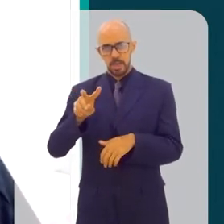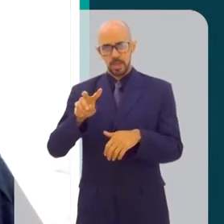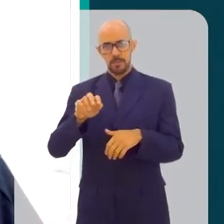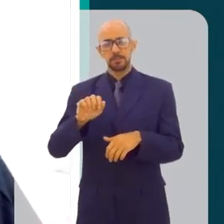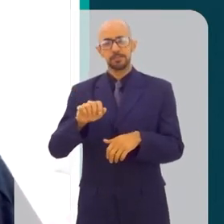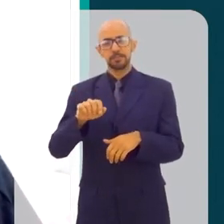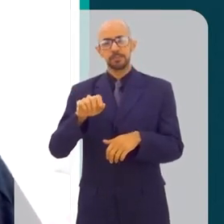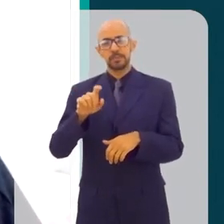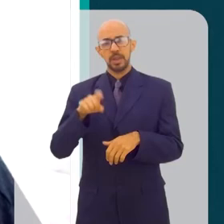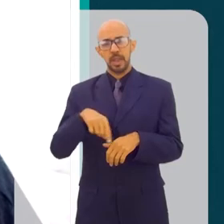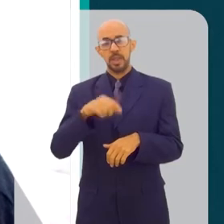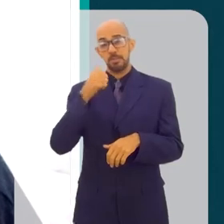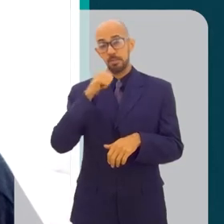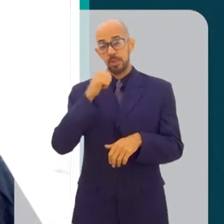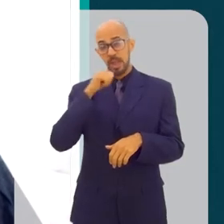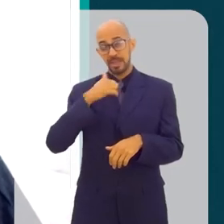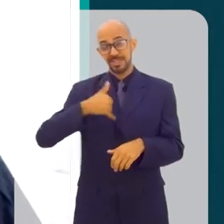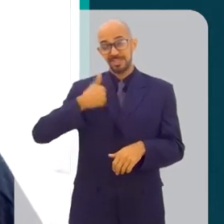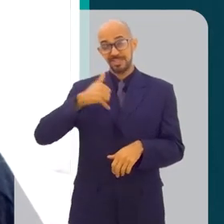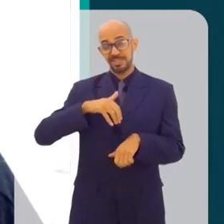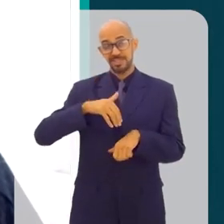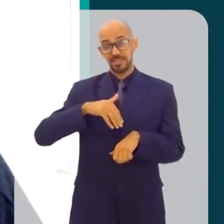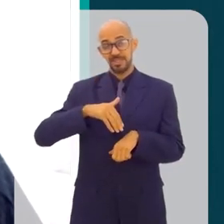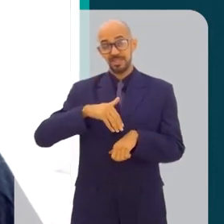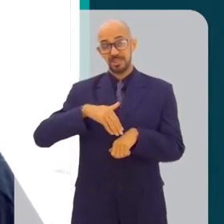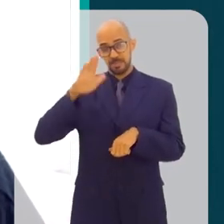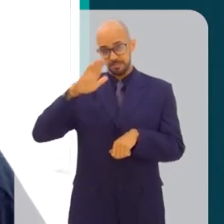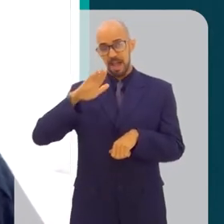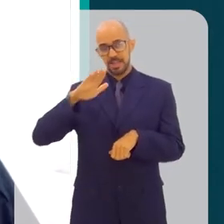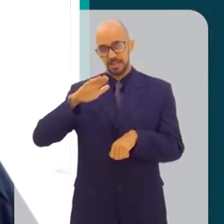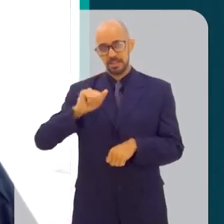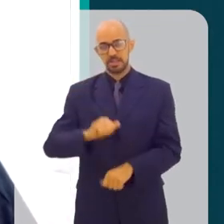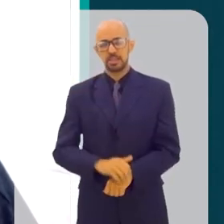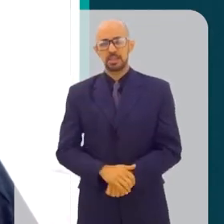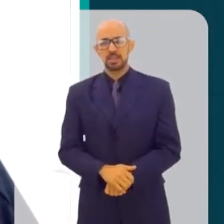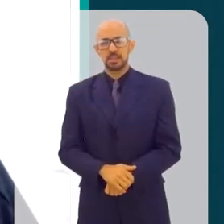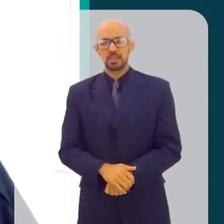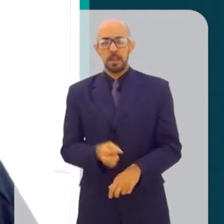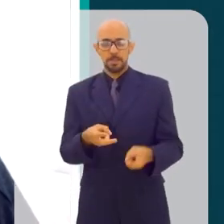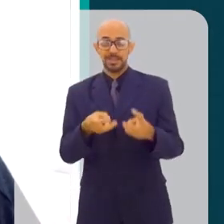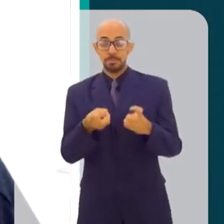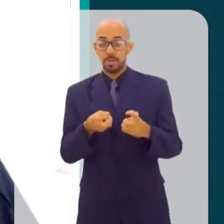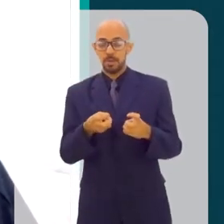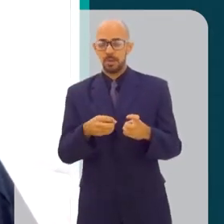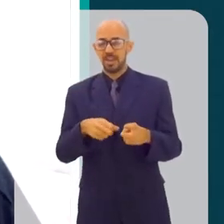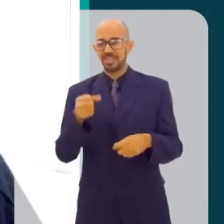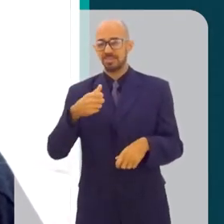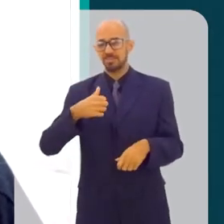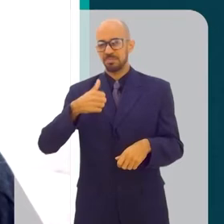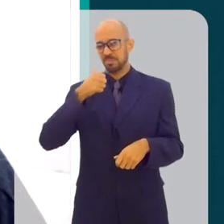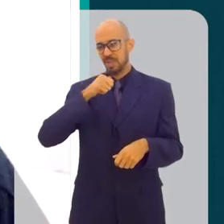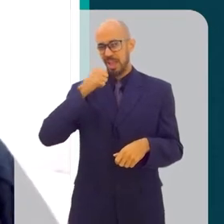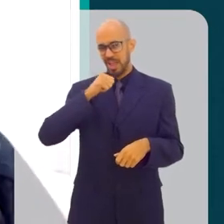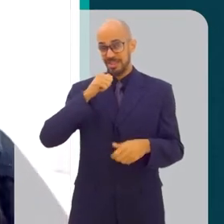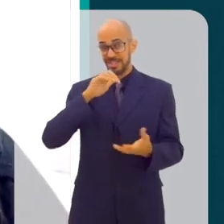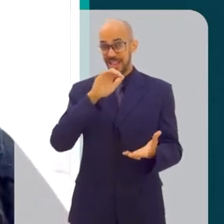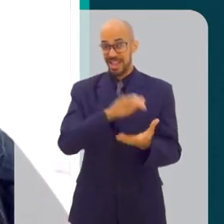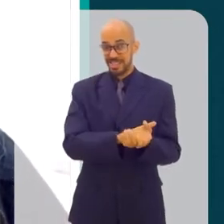IST são mulheres mais velhas. E aí se perceberam que eram mulheres mais